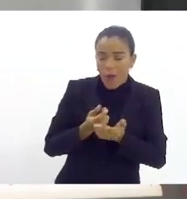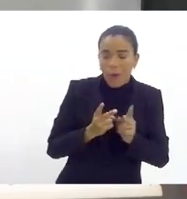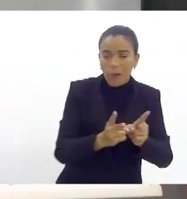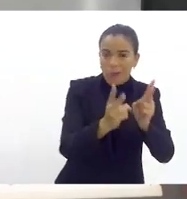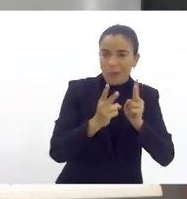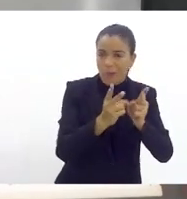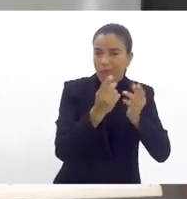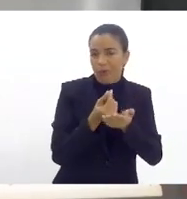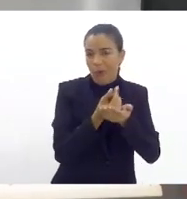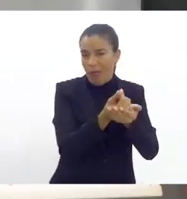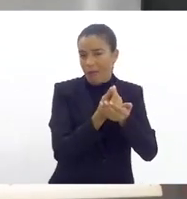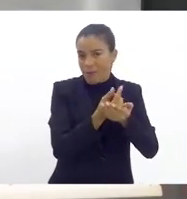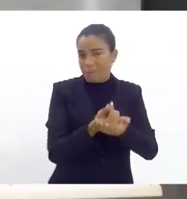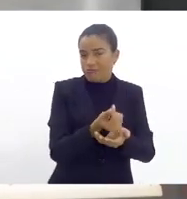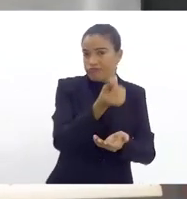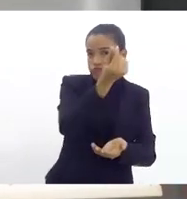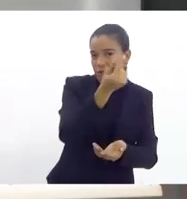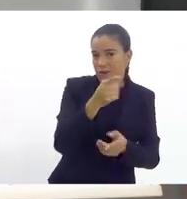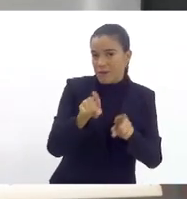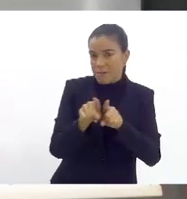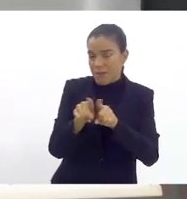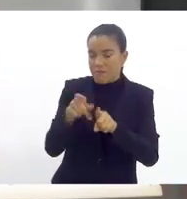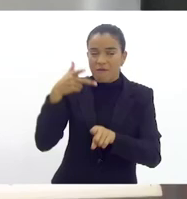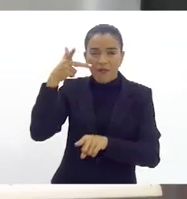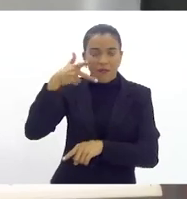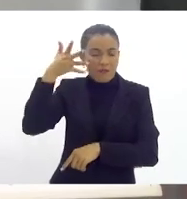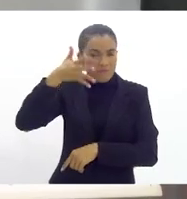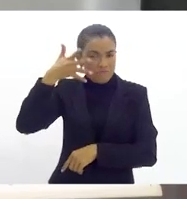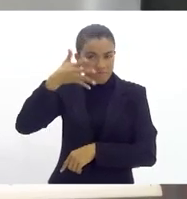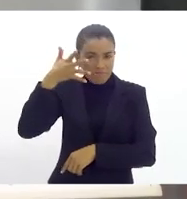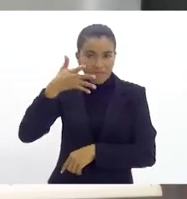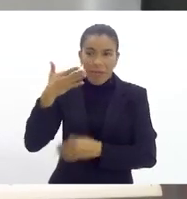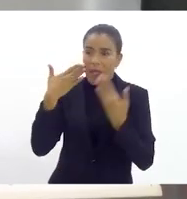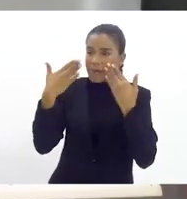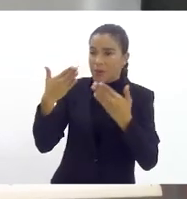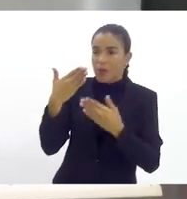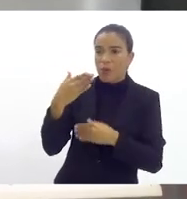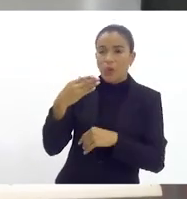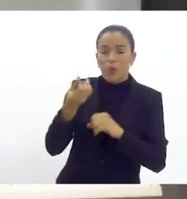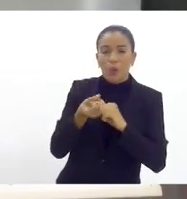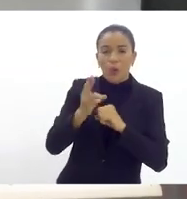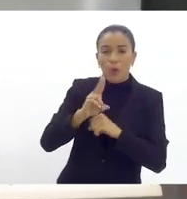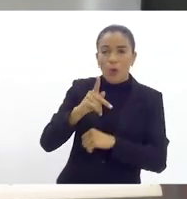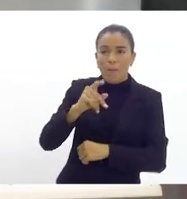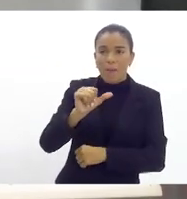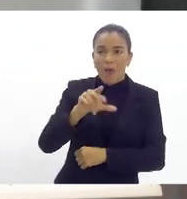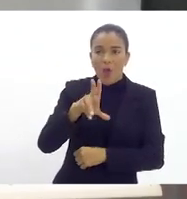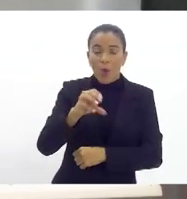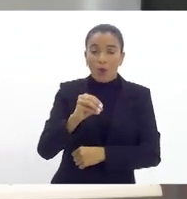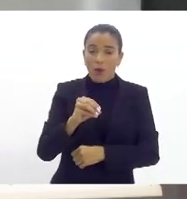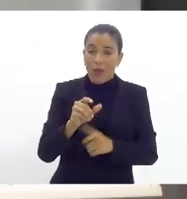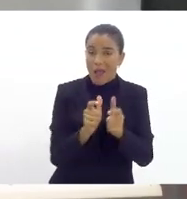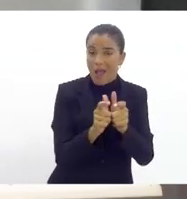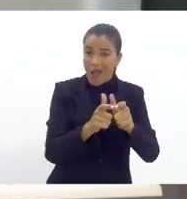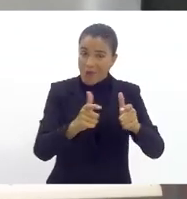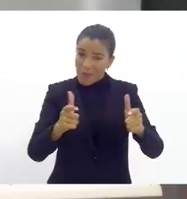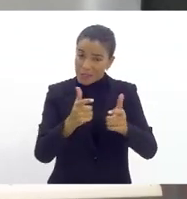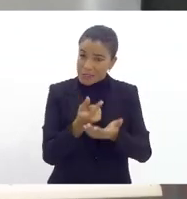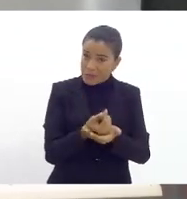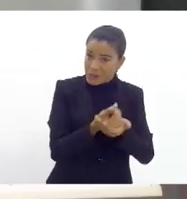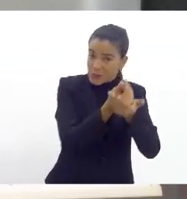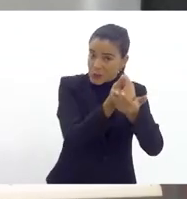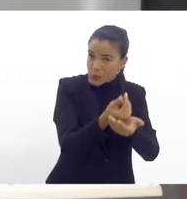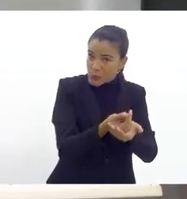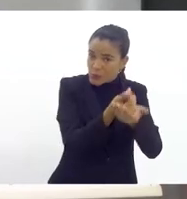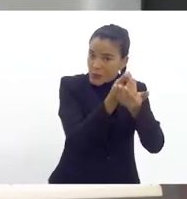e cruzando é a fala da senhora com que apresentou aqui é o Doutor Paulo a maximização do lucro